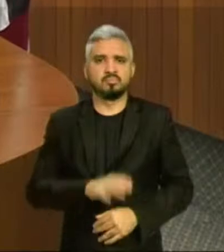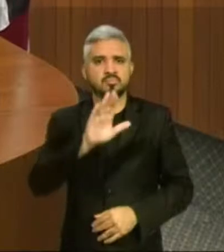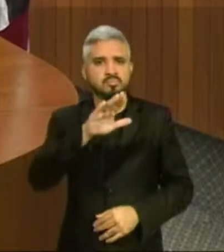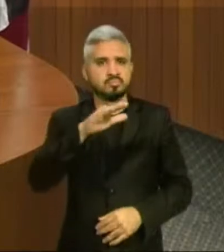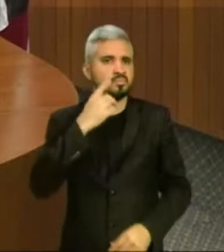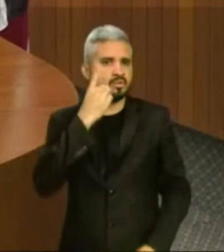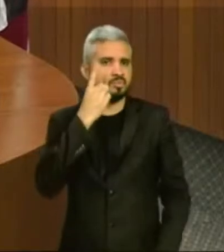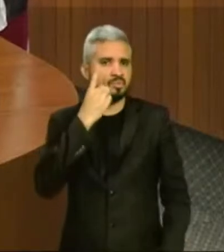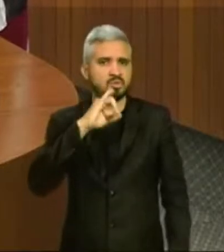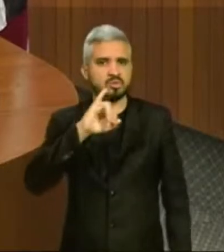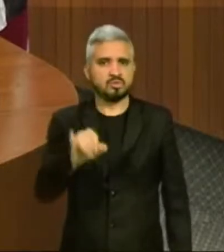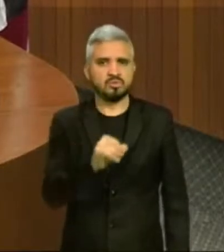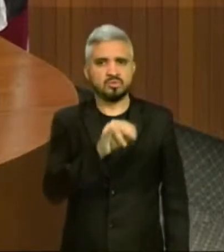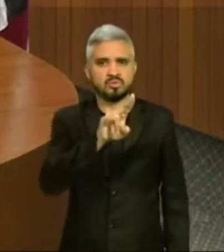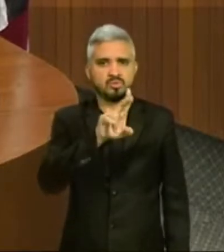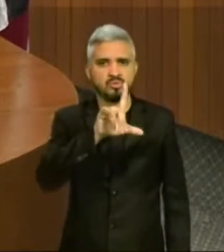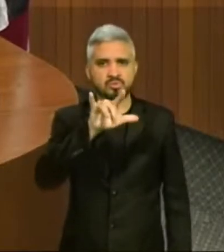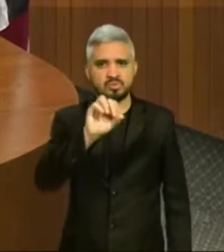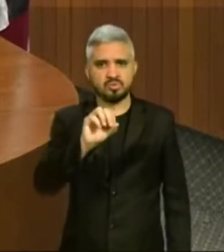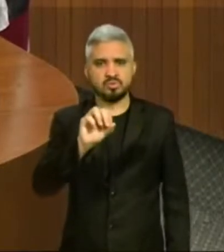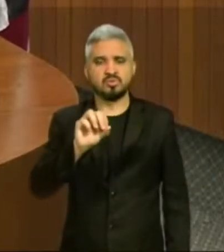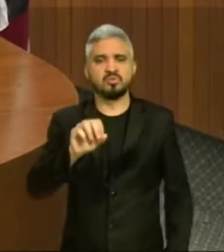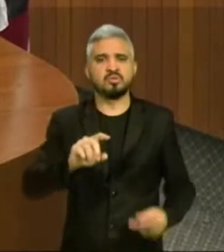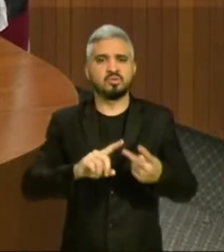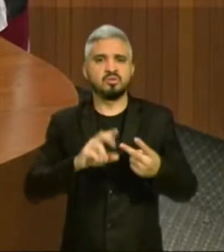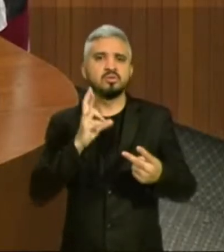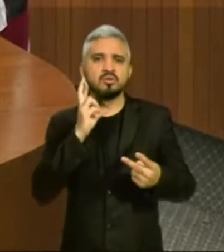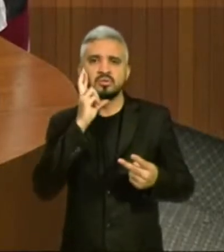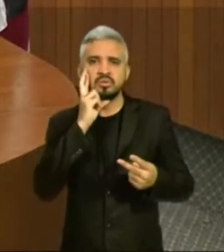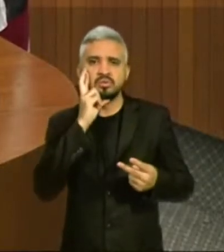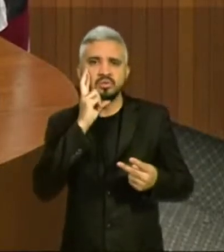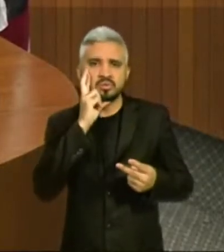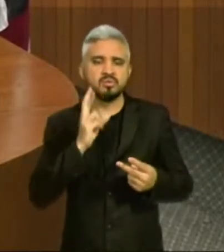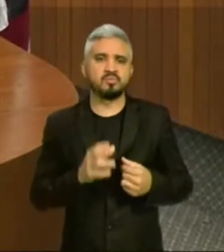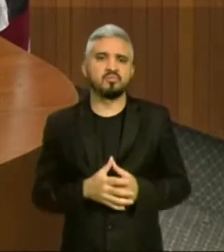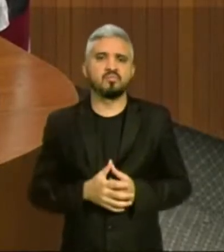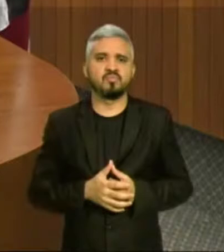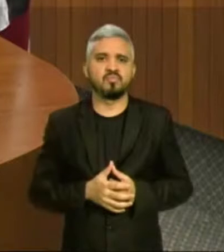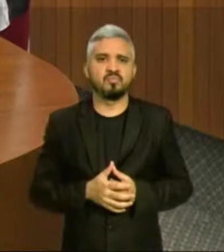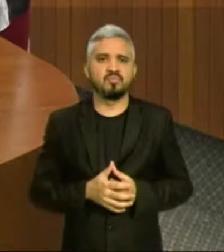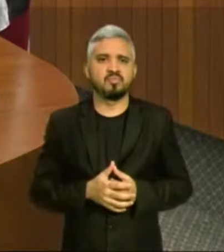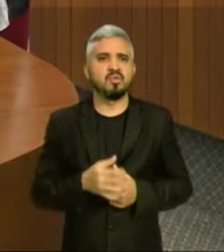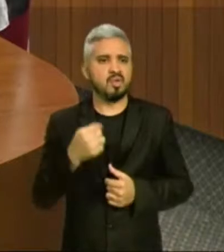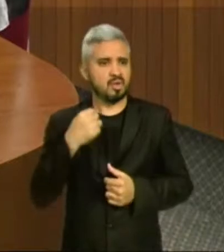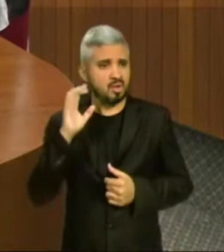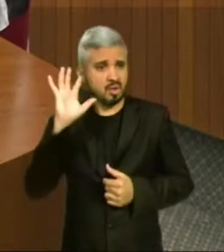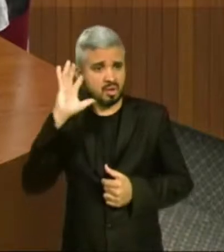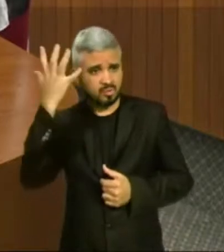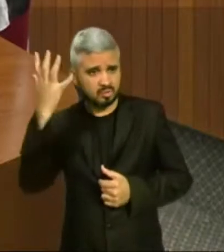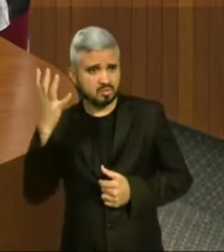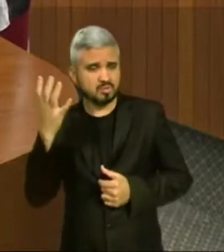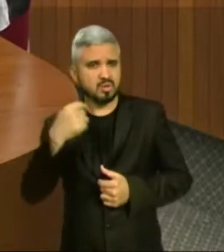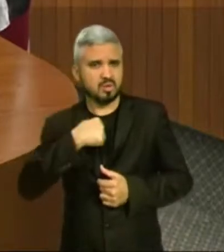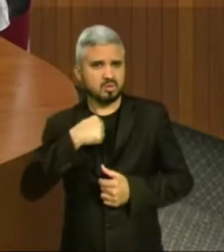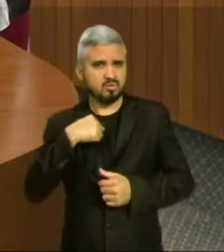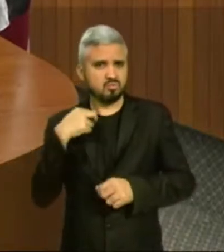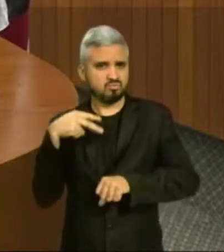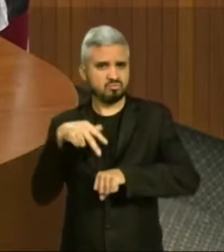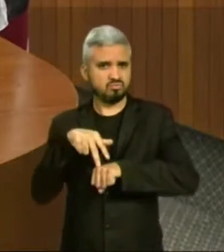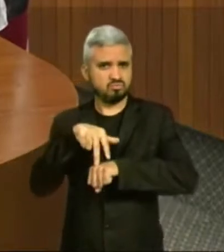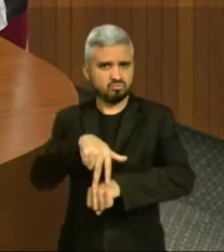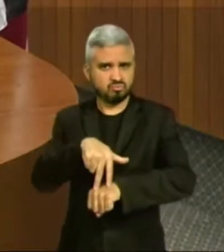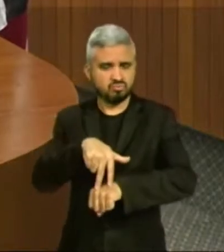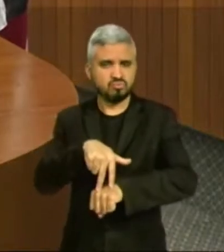Mendonça, deputado Rodrigo Lago, obrigado a me fazer presente hoje essa tribuna, sob pena de me sentir muito